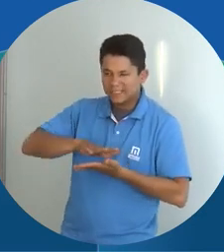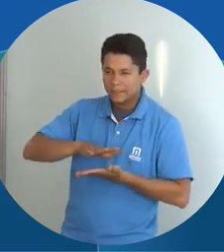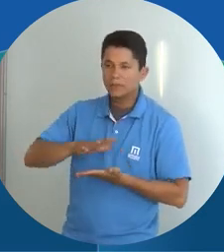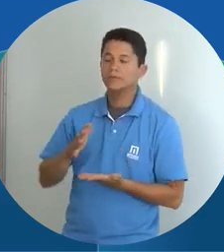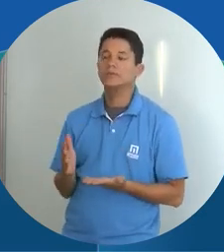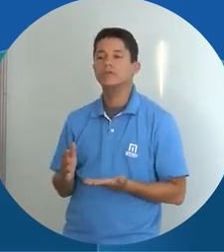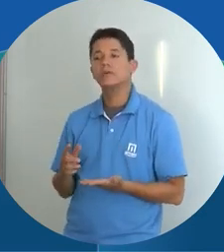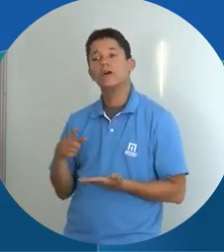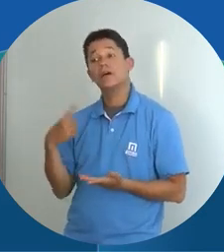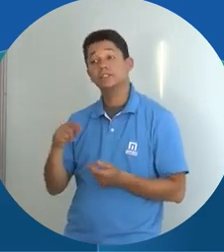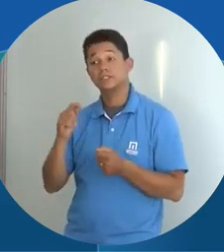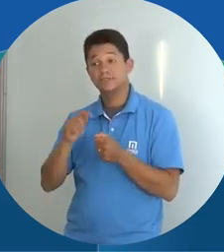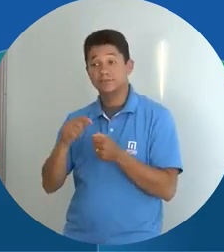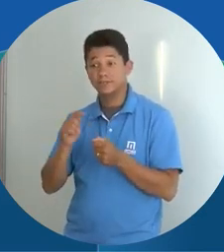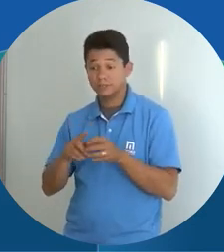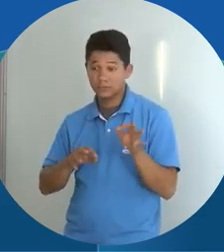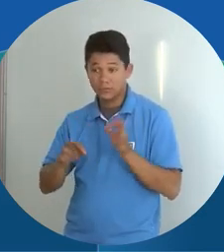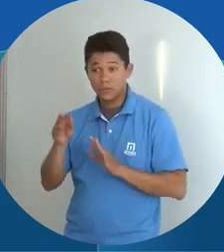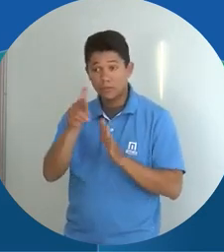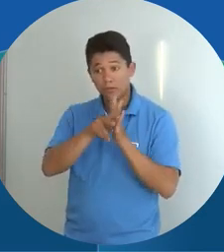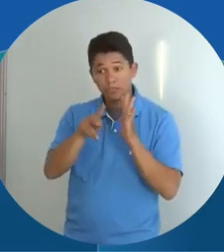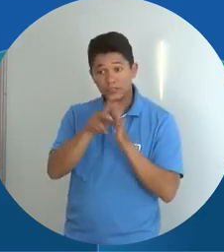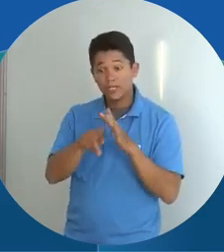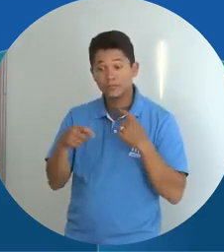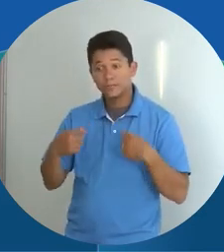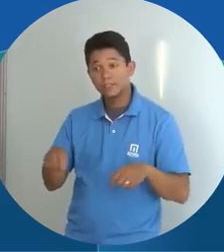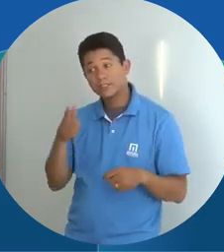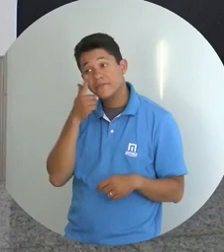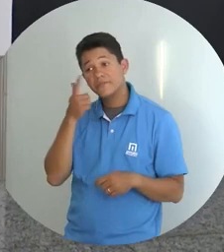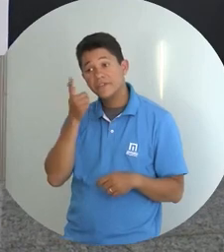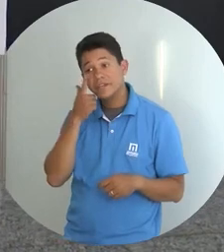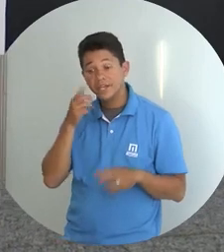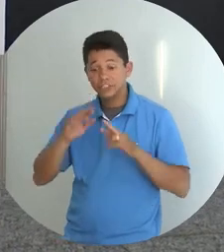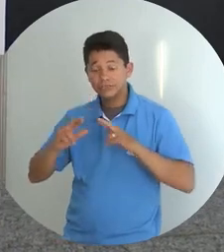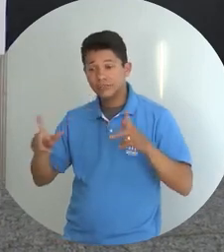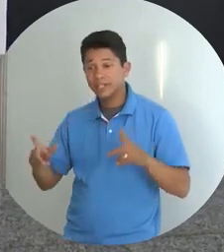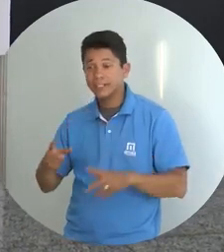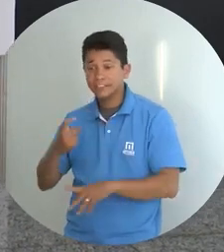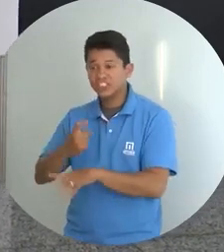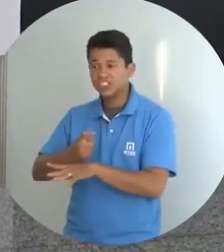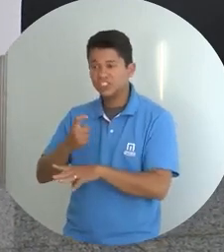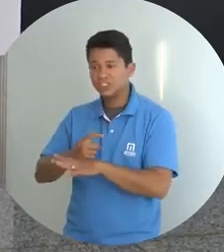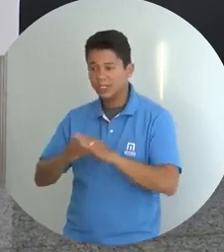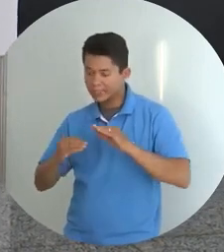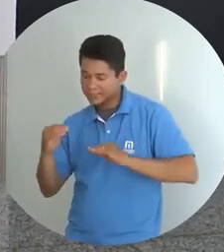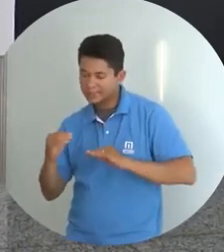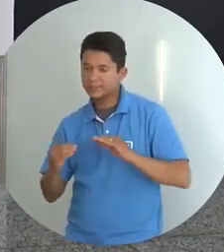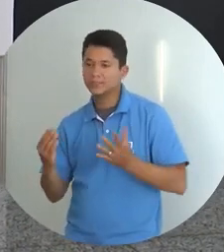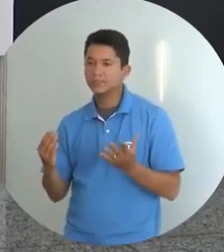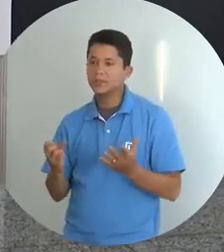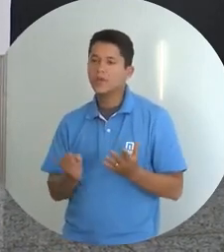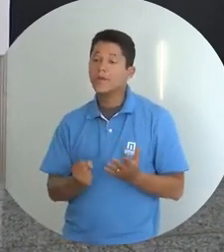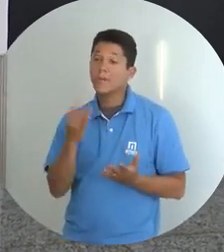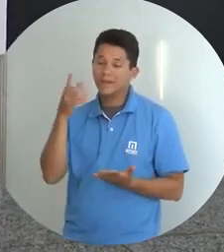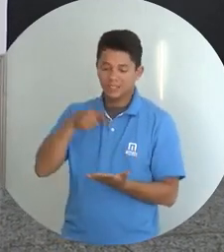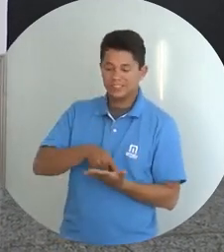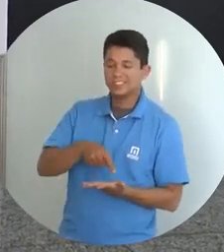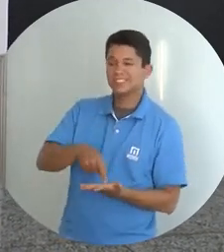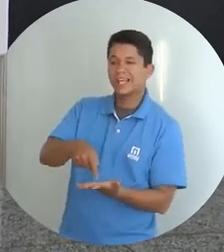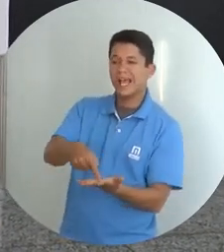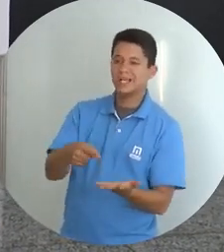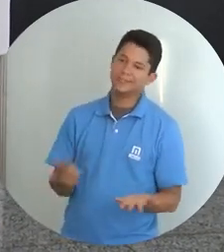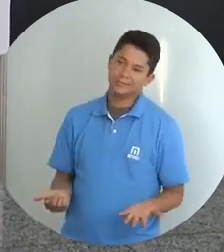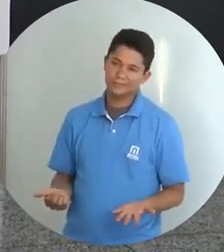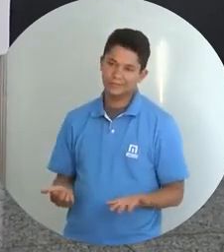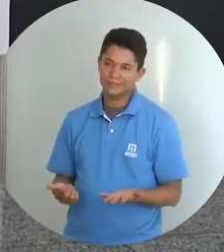a gente, quando vai projetar isso, a gente tem que computar essas diferenças de rigidez para ver realmente quantidade de estacas e como é que é a distribuição